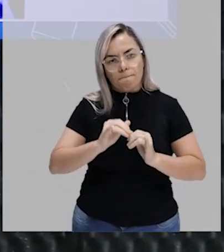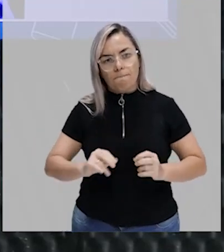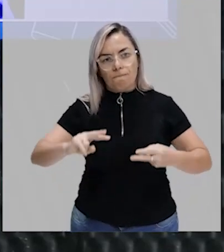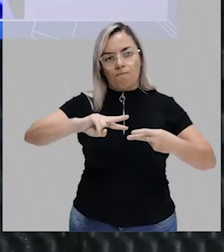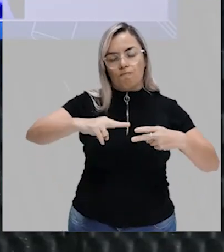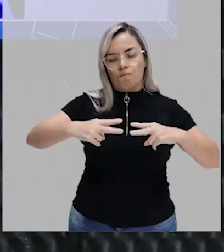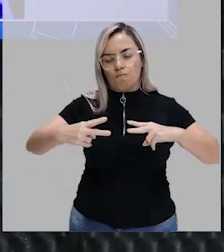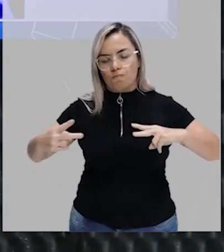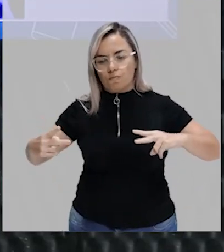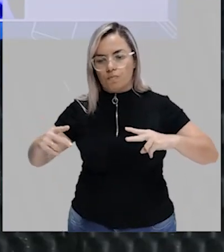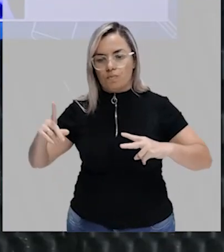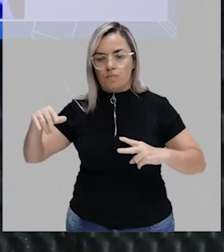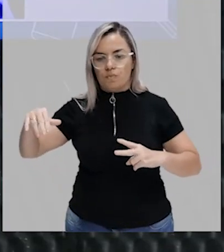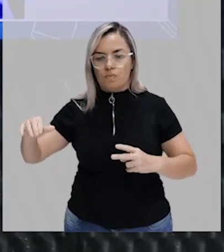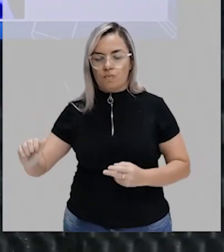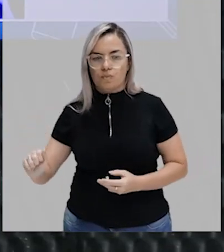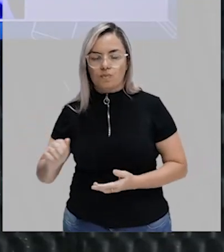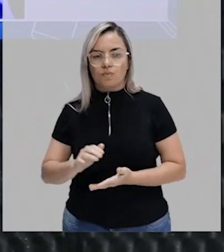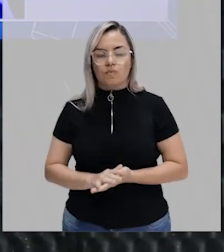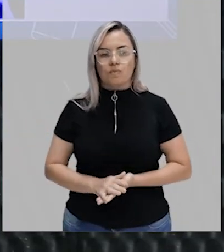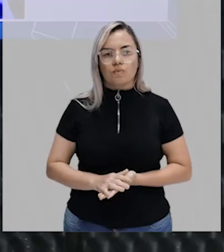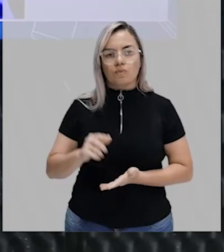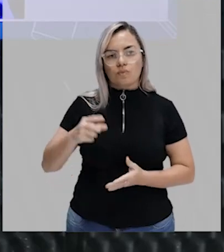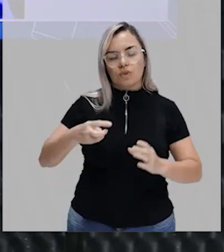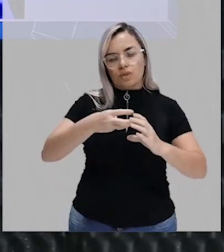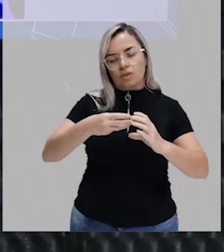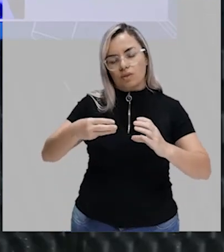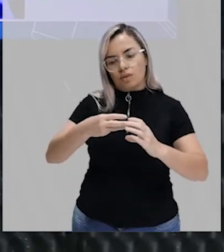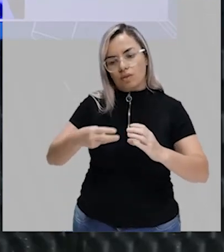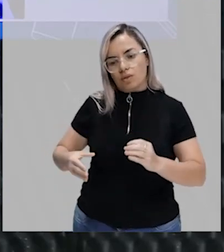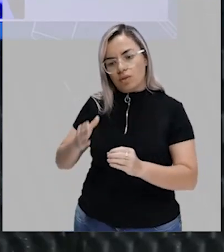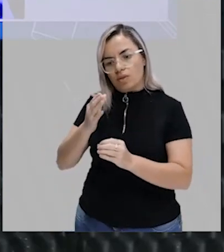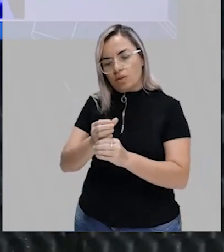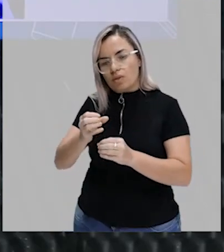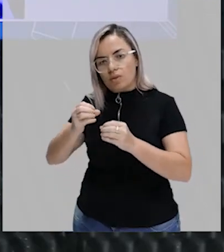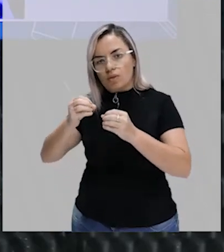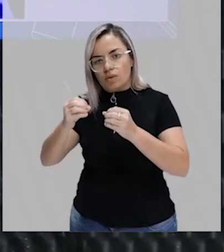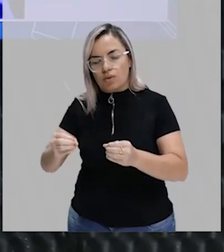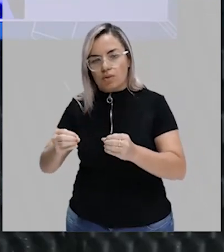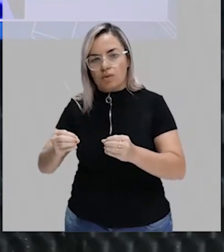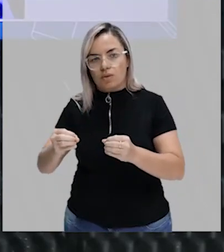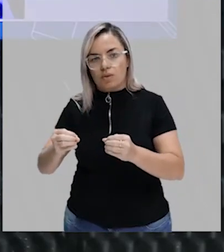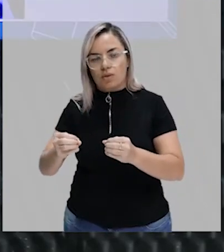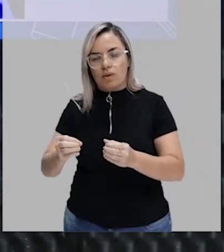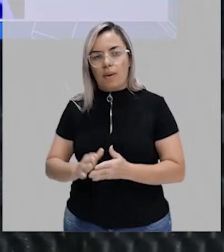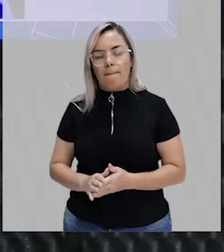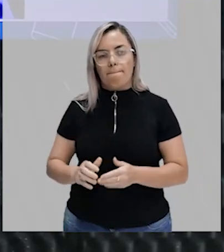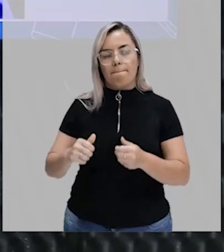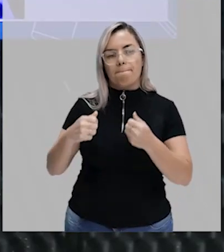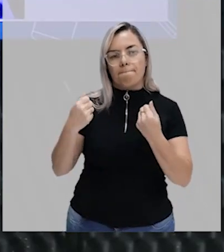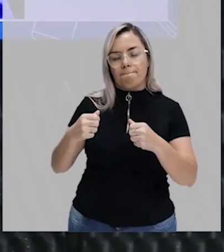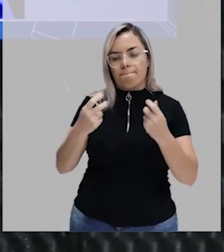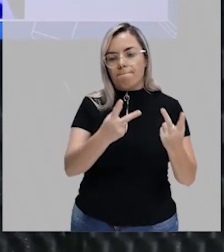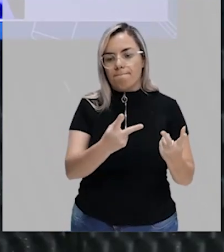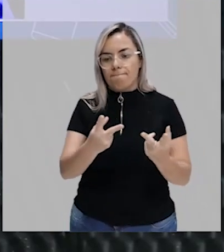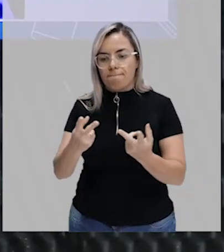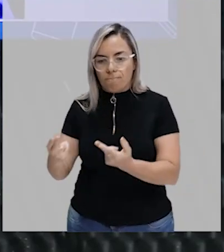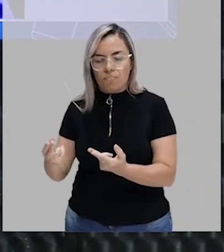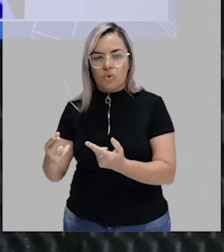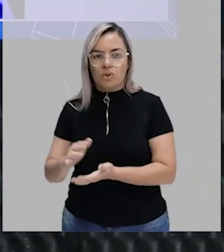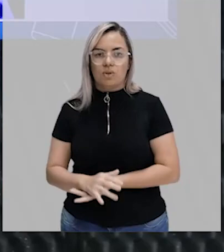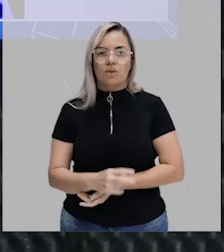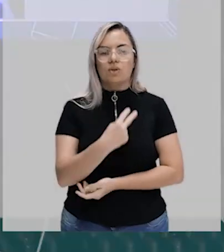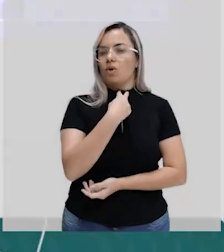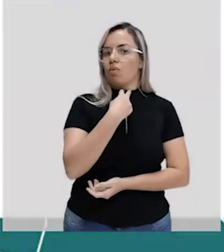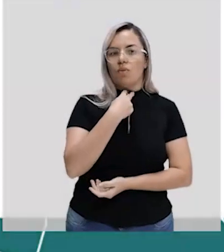se divide em duas, ele tem que criar células idênticas, tá? Com o mesmo material genético. E não pode ter um